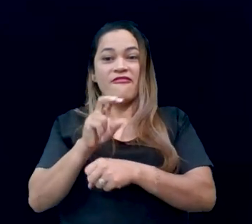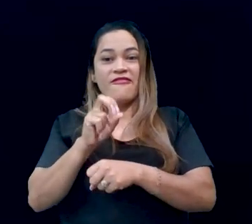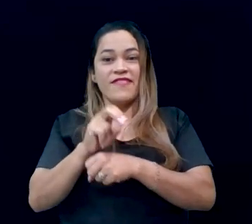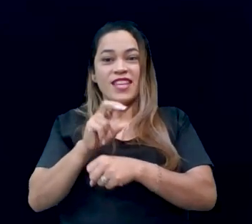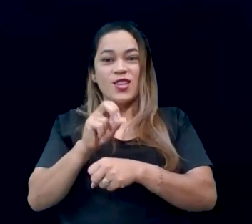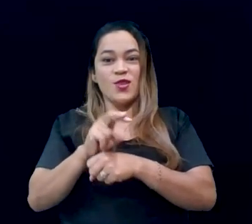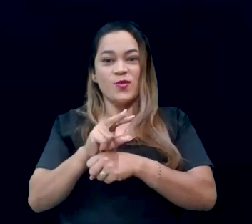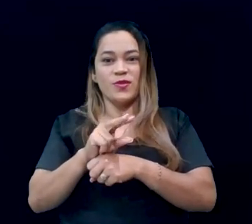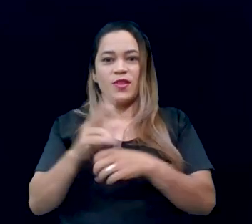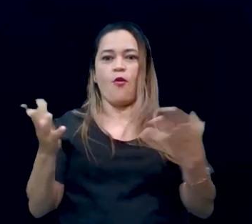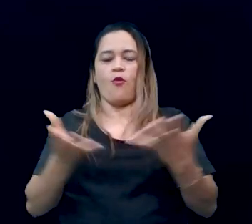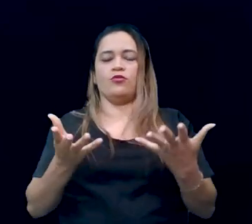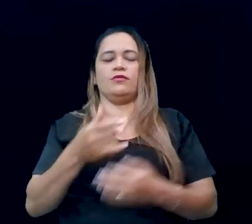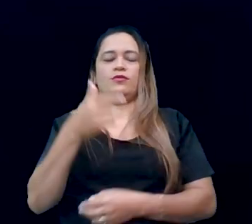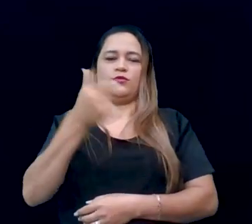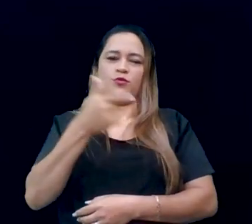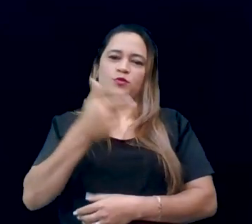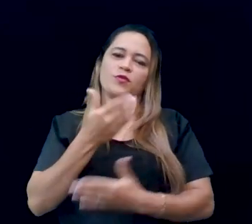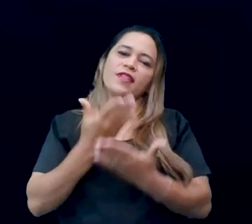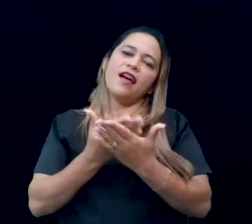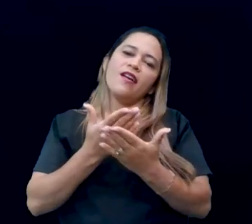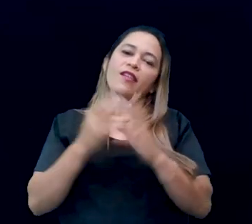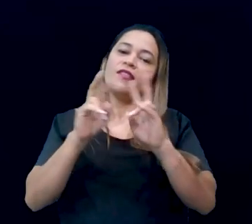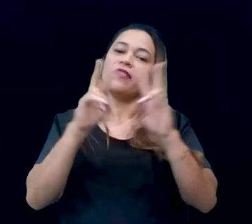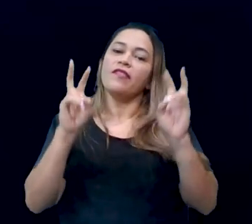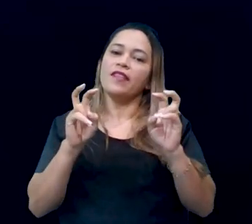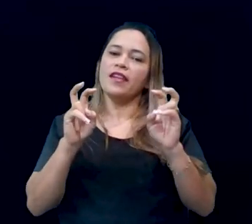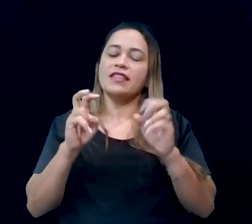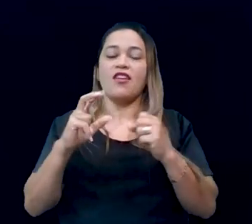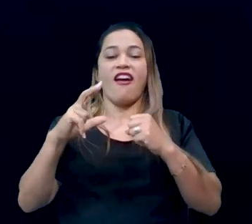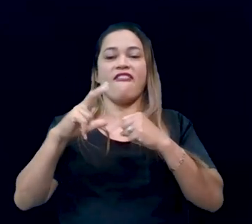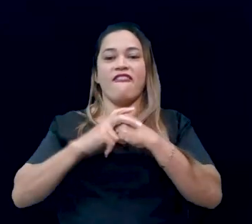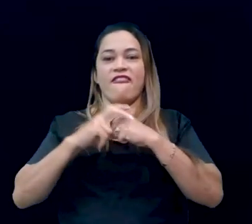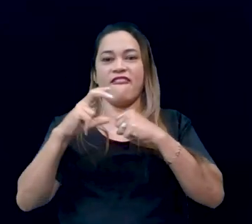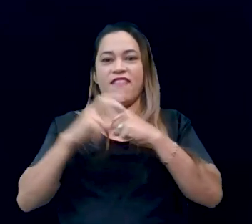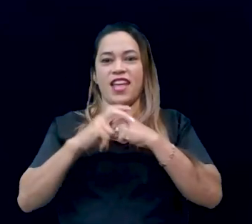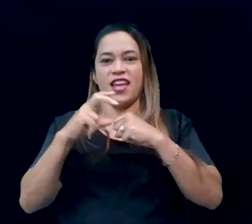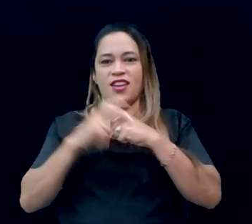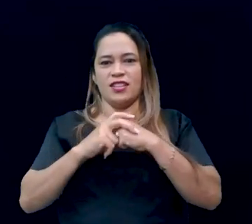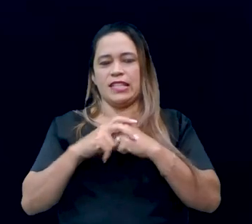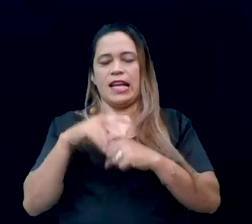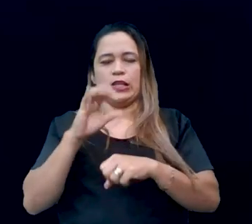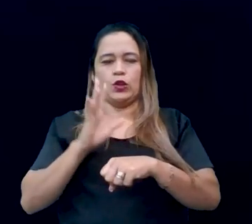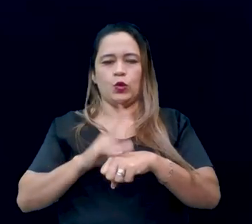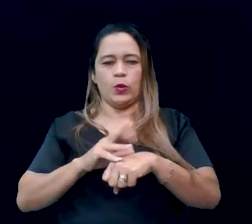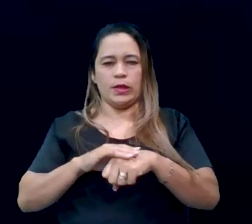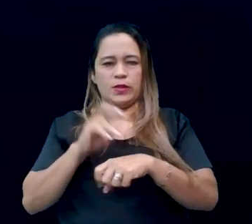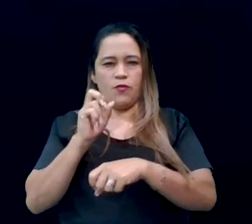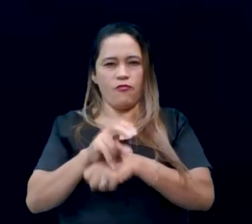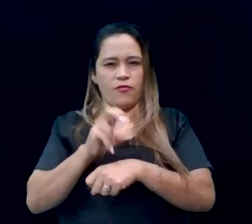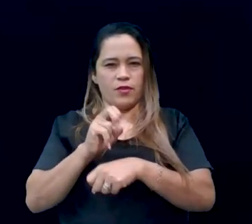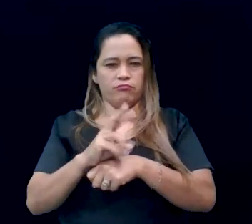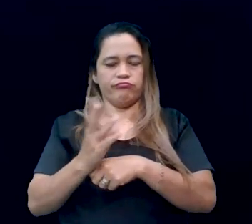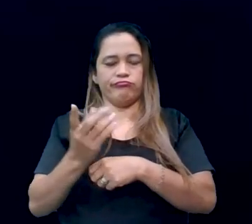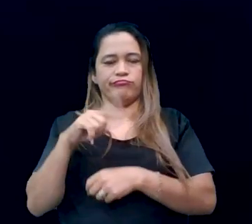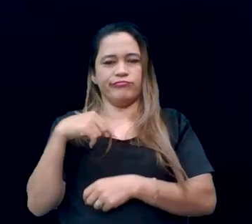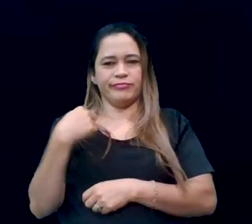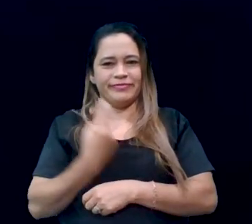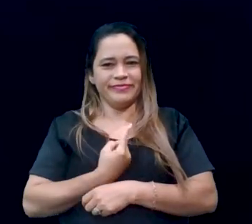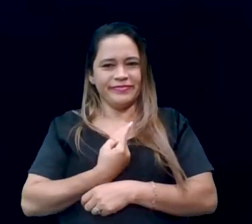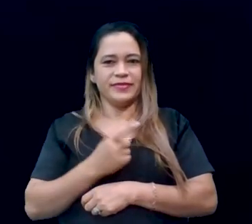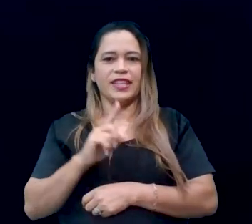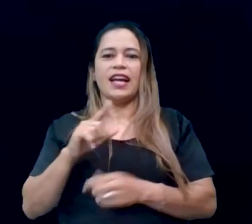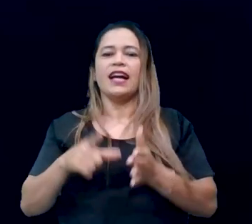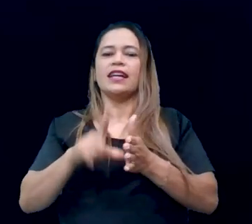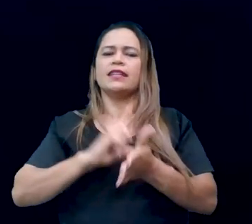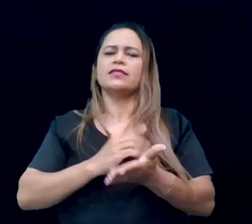vai para a nossa segunda aula e o tema da segunda aula serão as viroses, as doenças que os vírus causam na gente, tá ok? Antes da gente